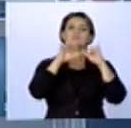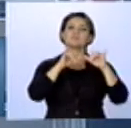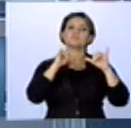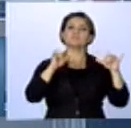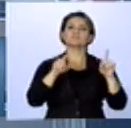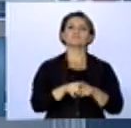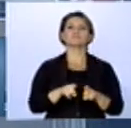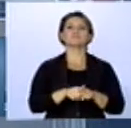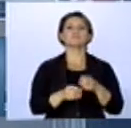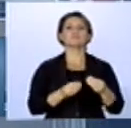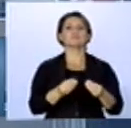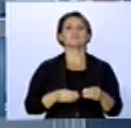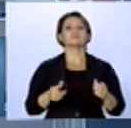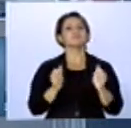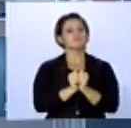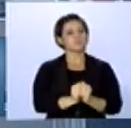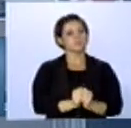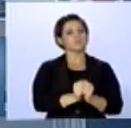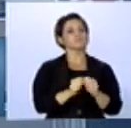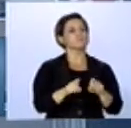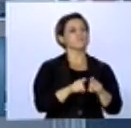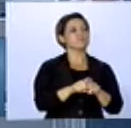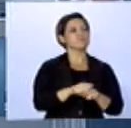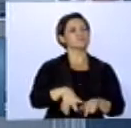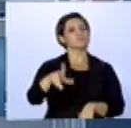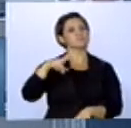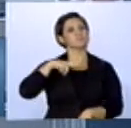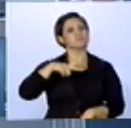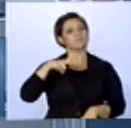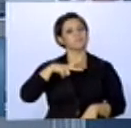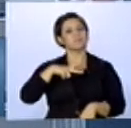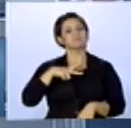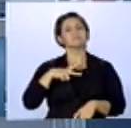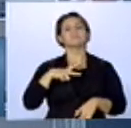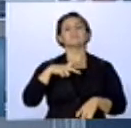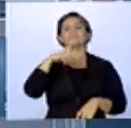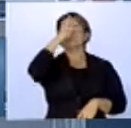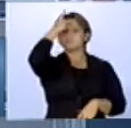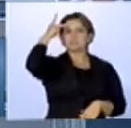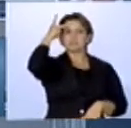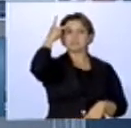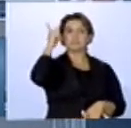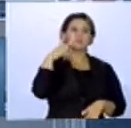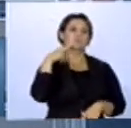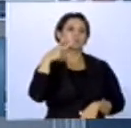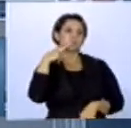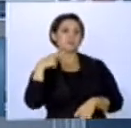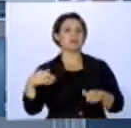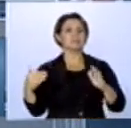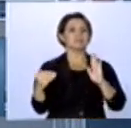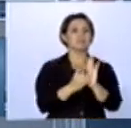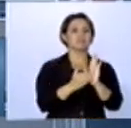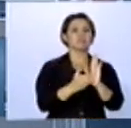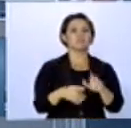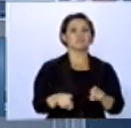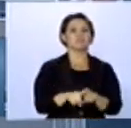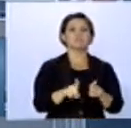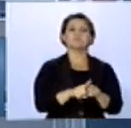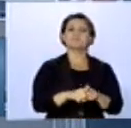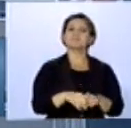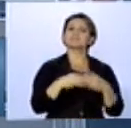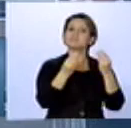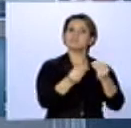de campanha somado ao financiamento privado por pessoas físicas com limite linear de